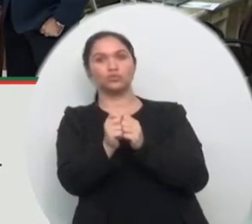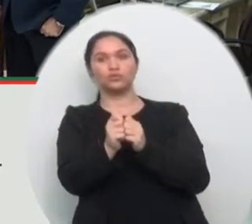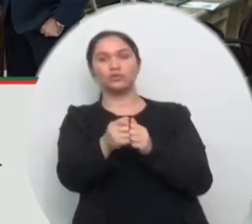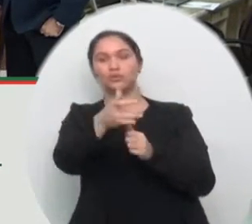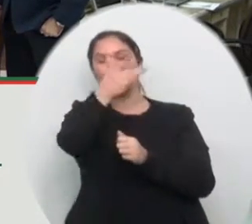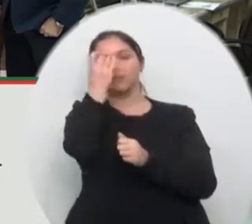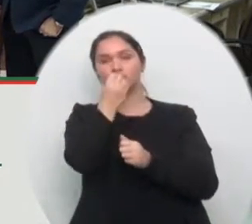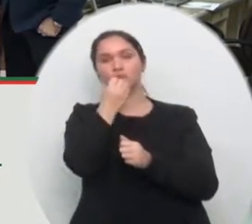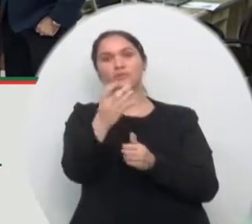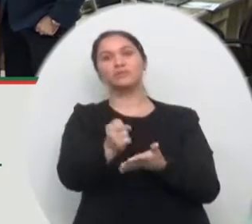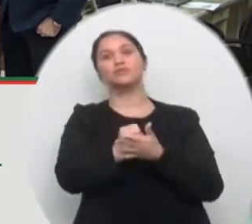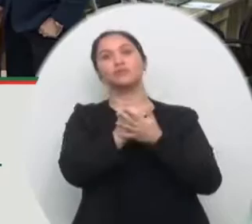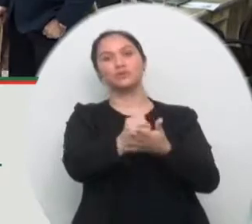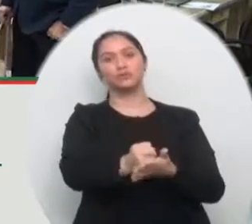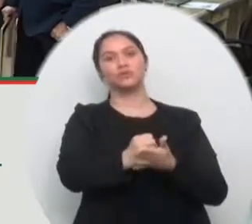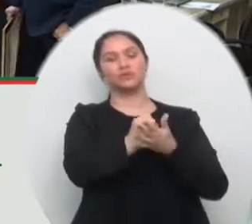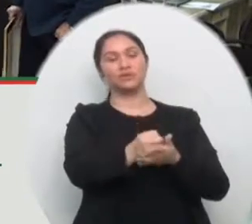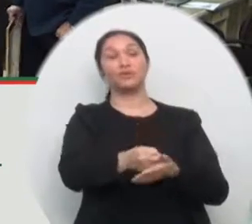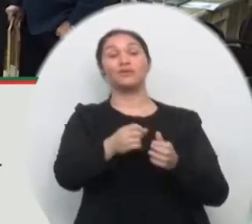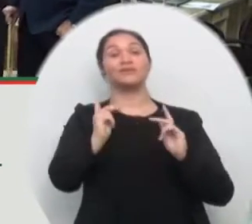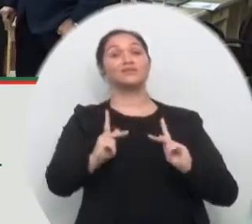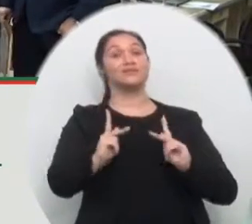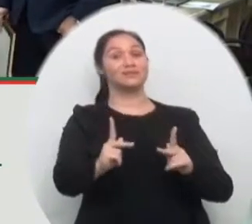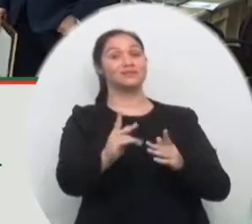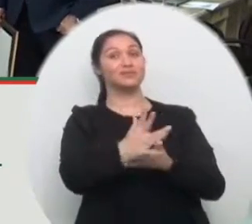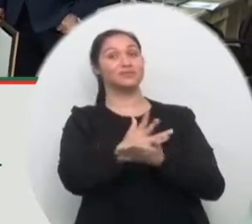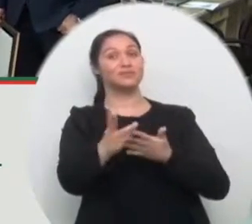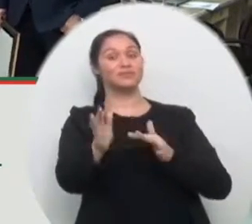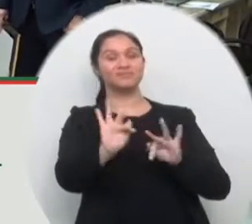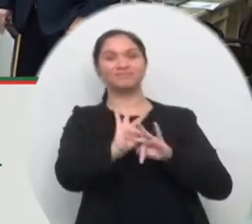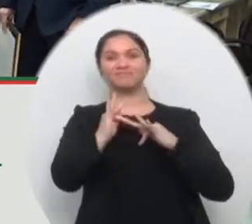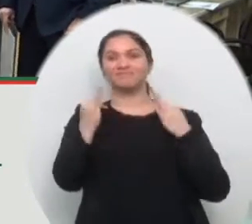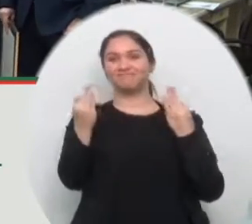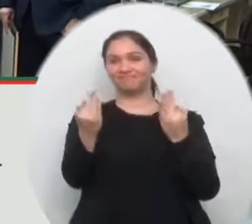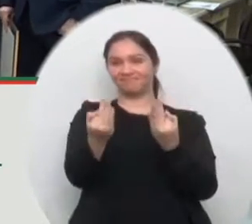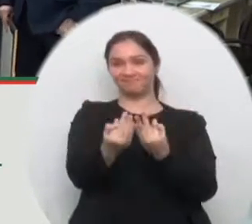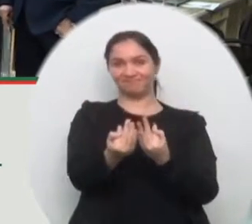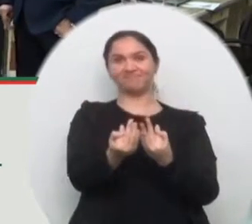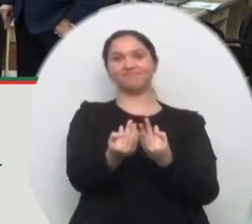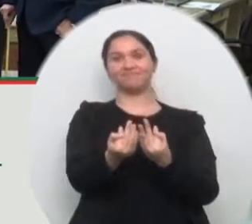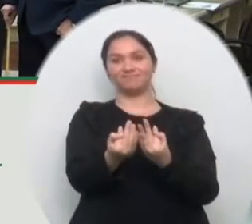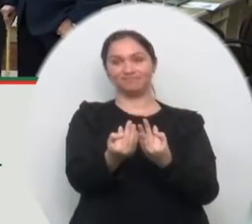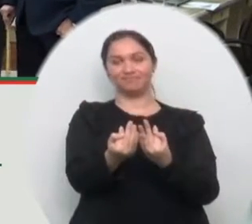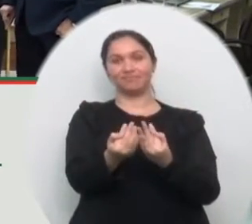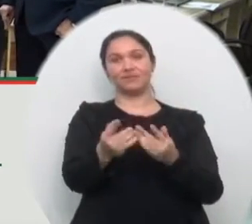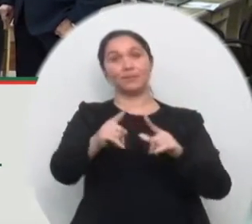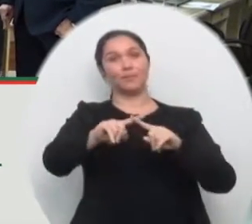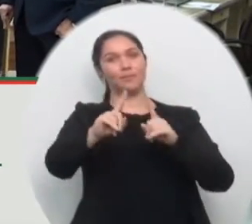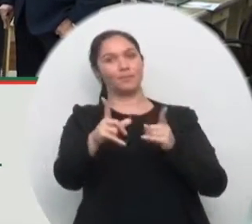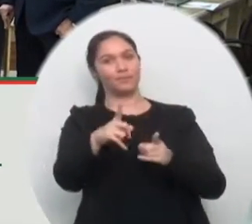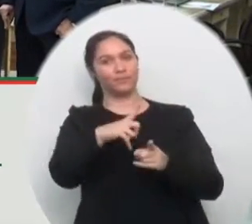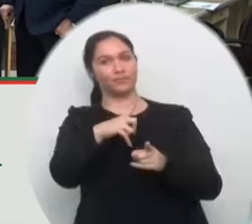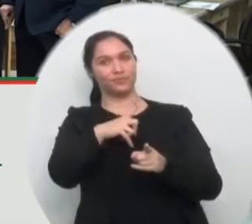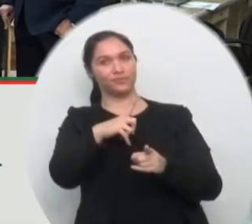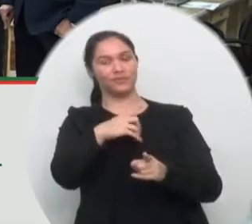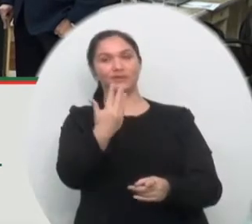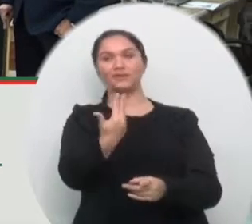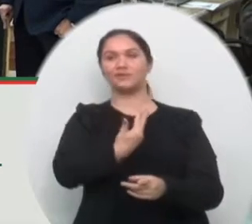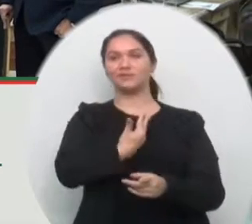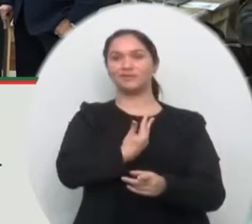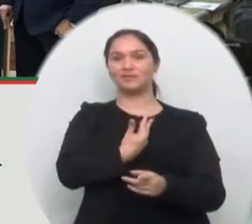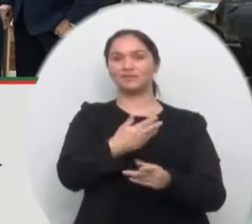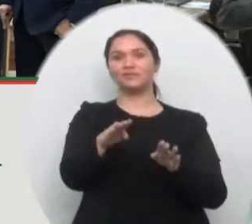vem começa pela família, mas sem sombra de dúvida tem muito dos nossos